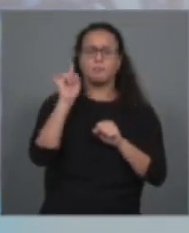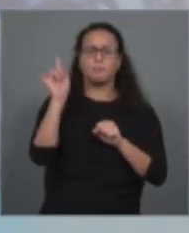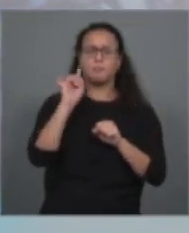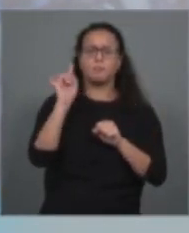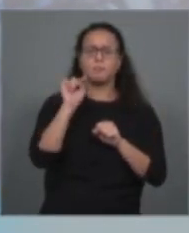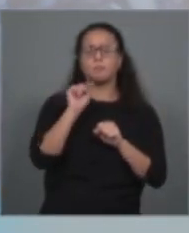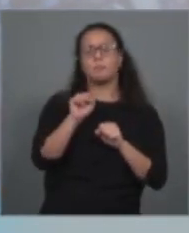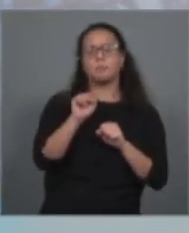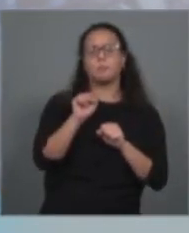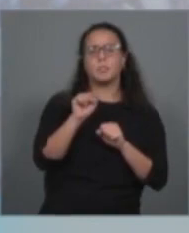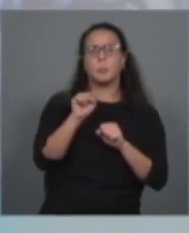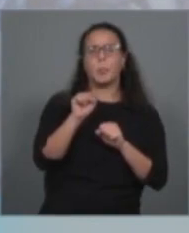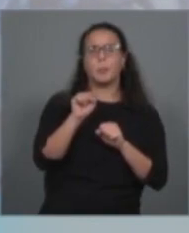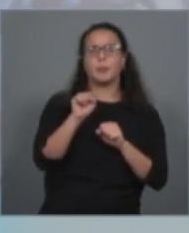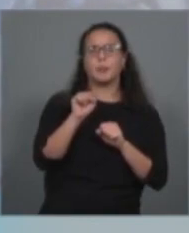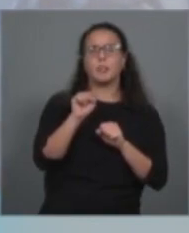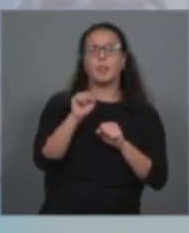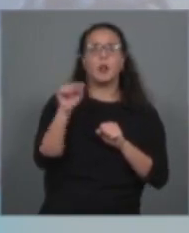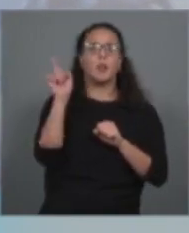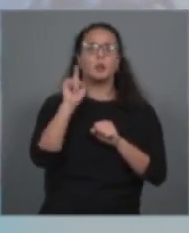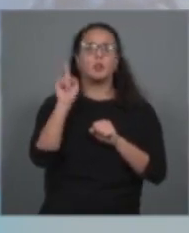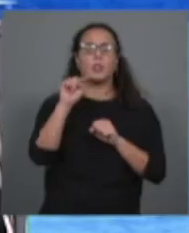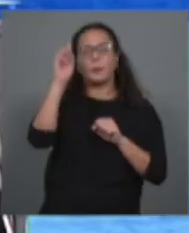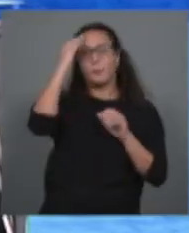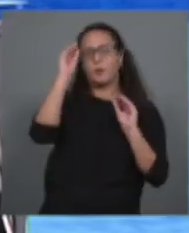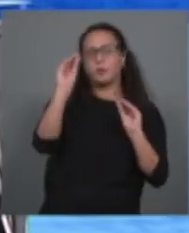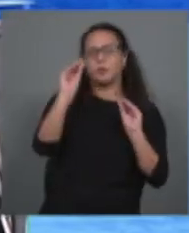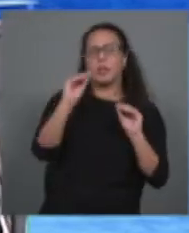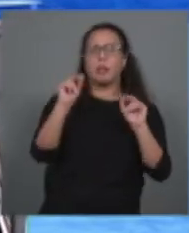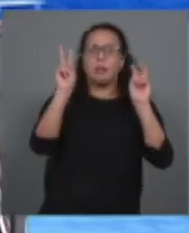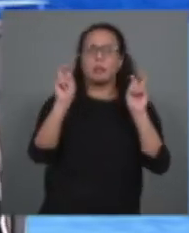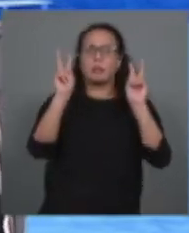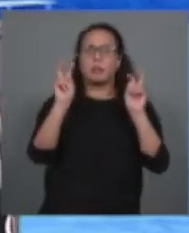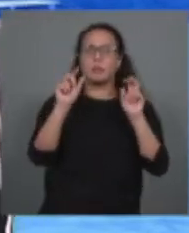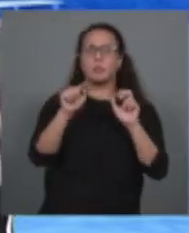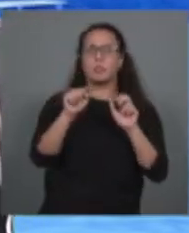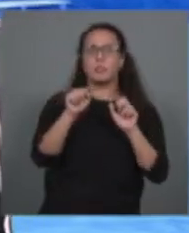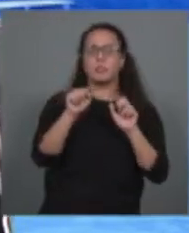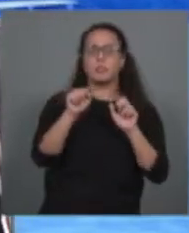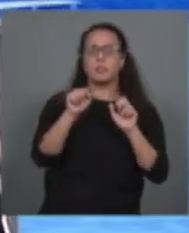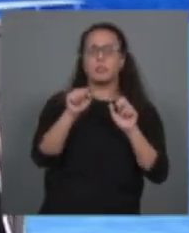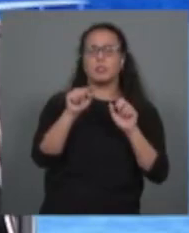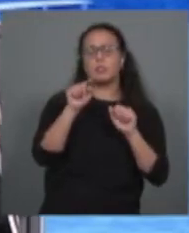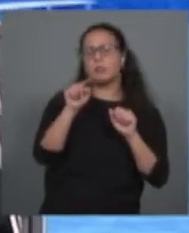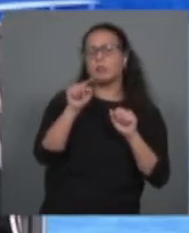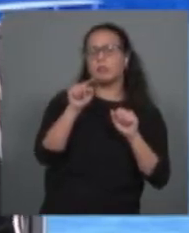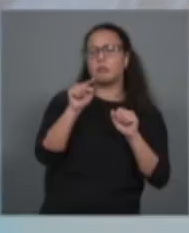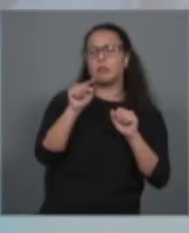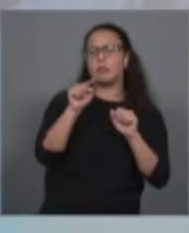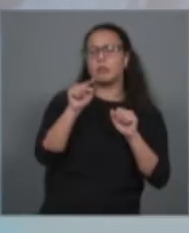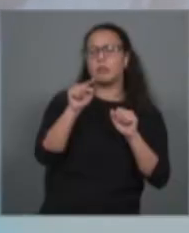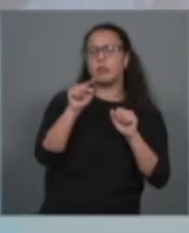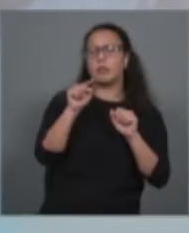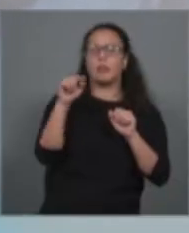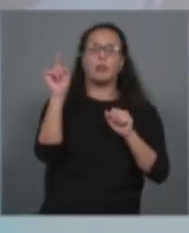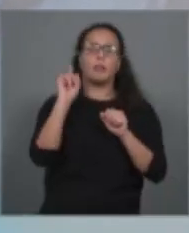ocasião de dar prioridade à educação para este tema. É uma abordagem que te é muito próxima